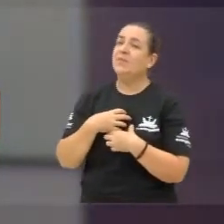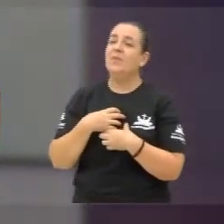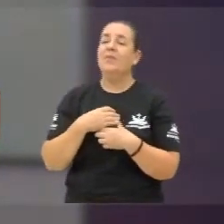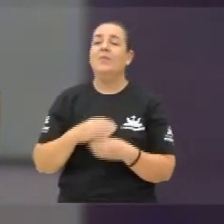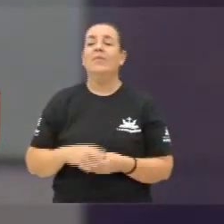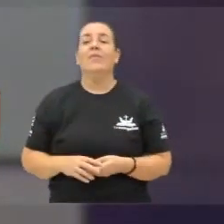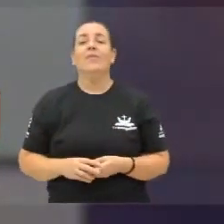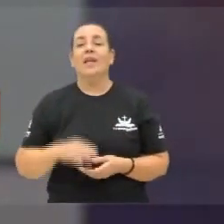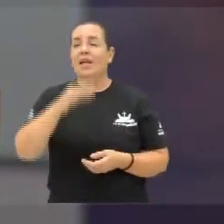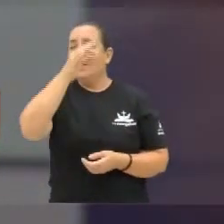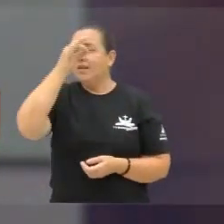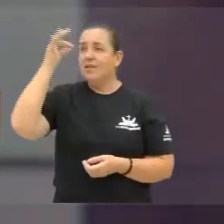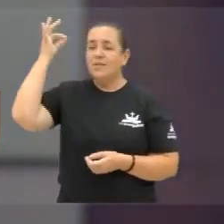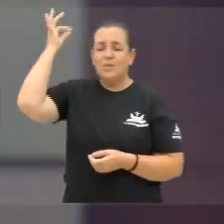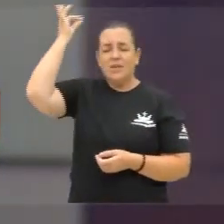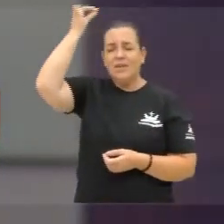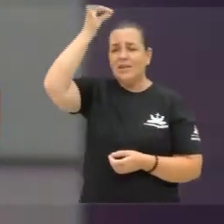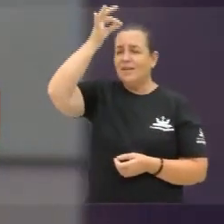Espírito.